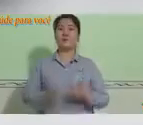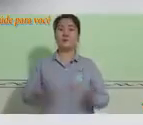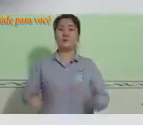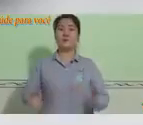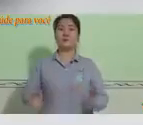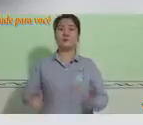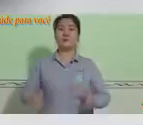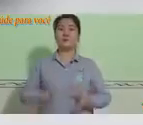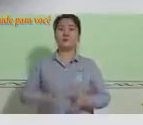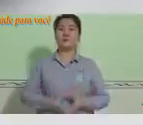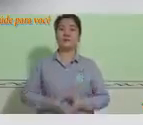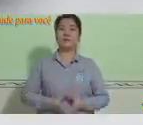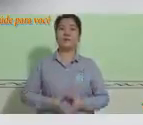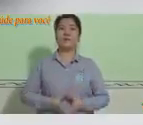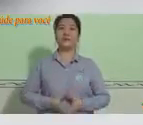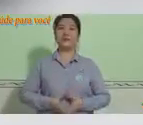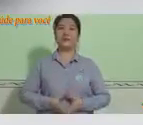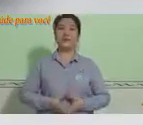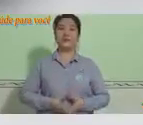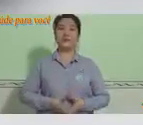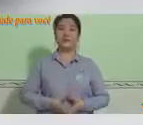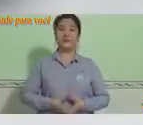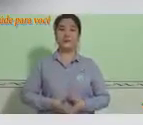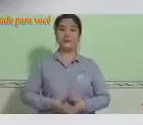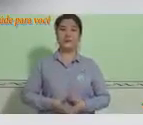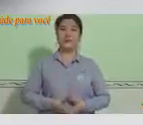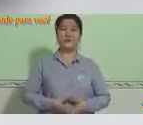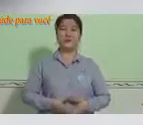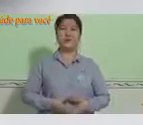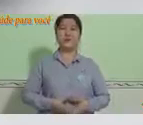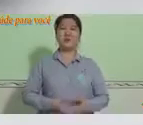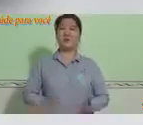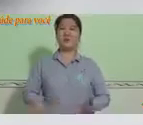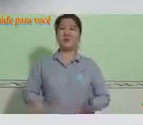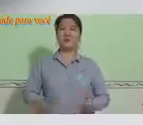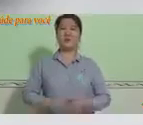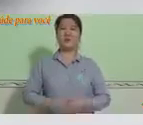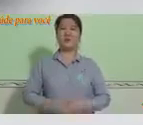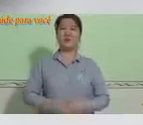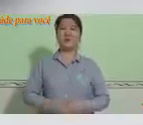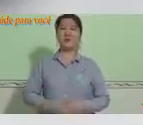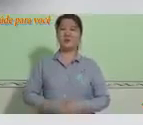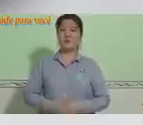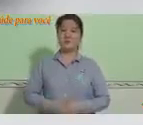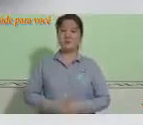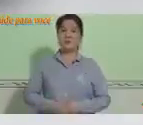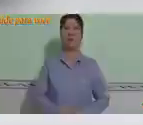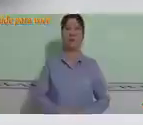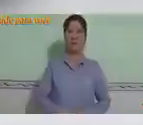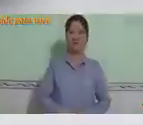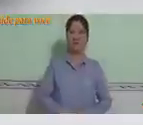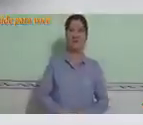O que fazer 2. Caso haja suspeita de infarto, vírgula, é indicado ir ao pronto socorro para que o médico avalie